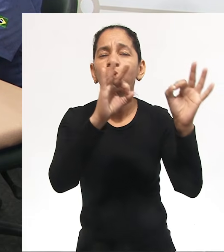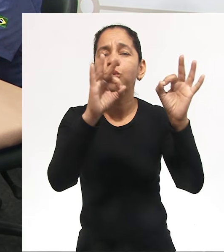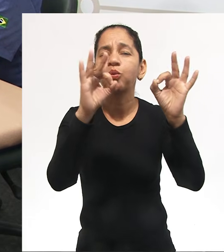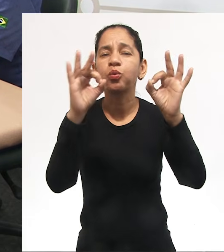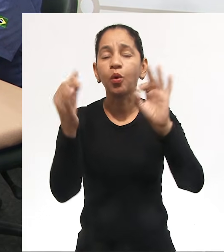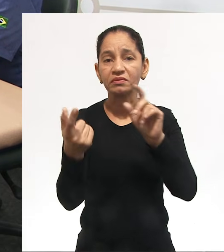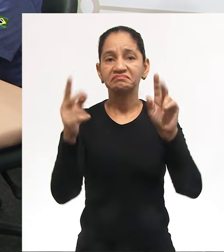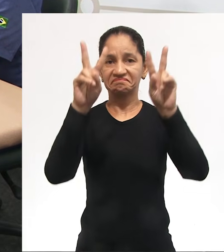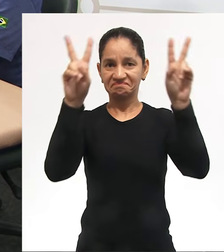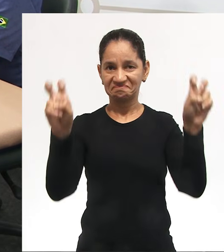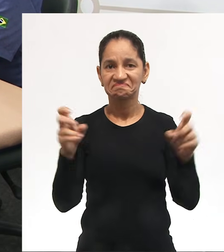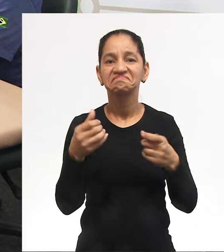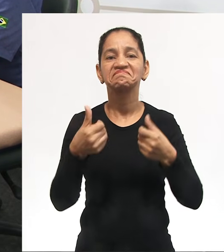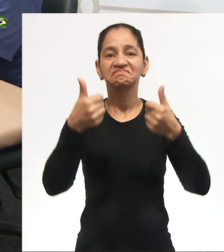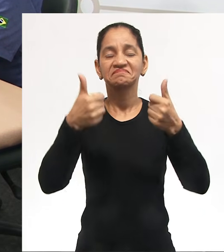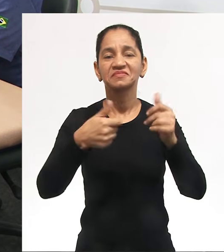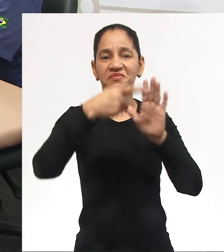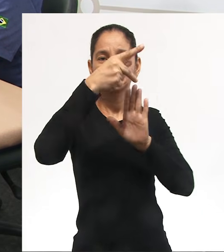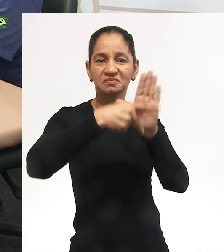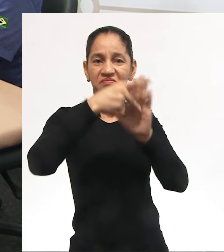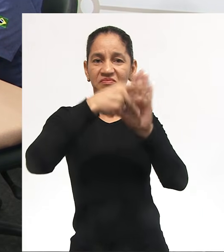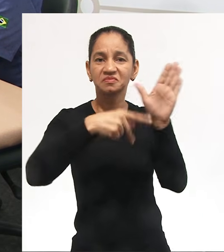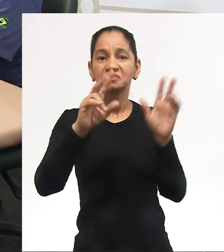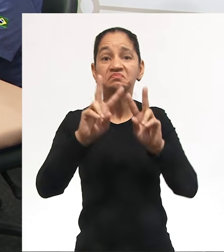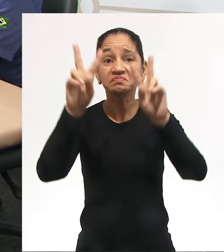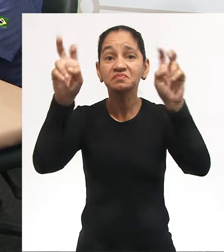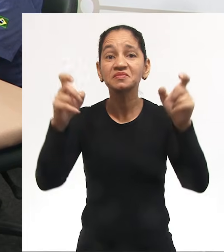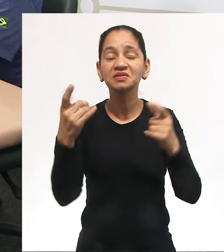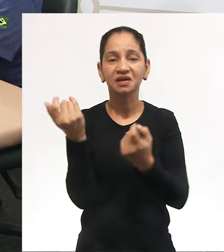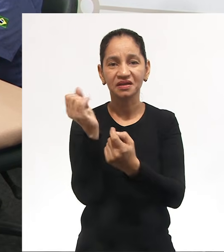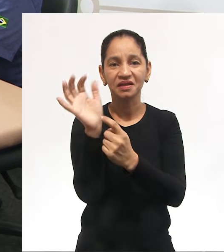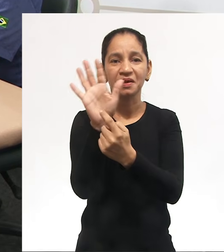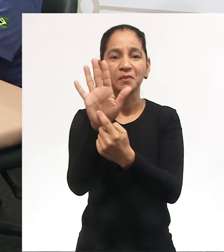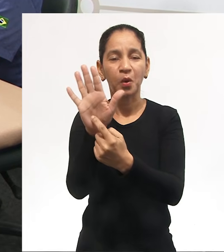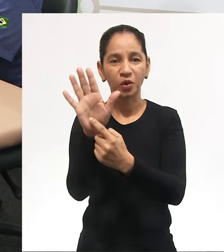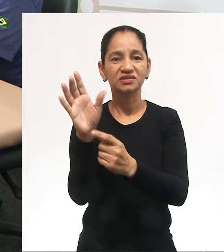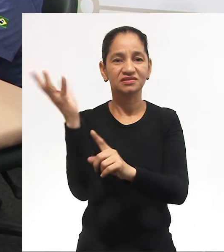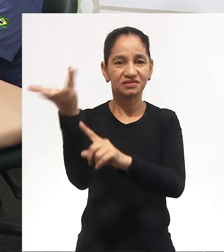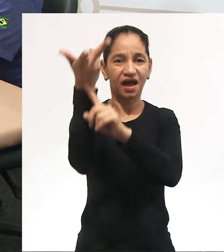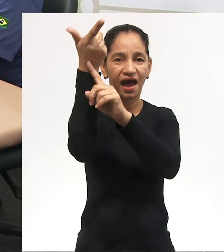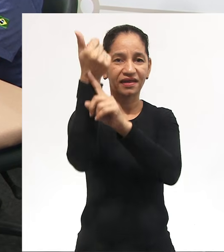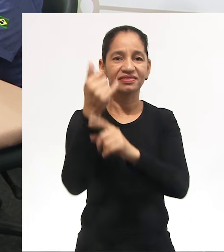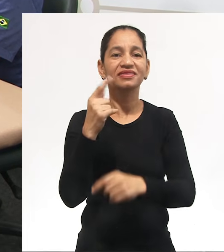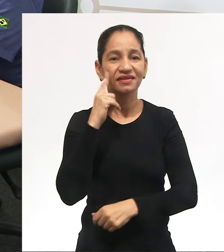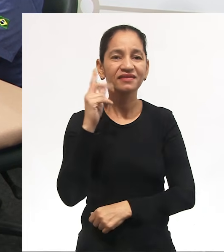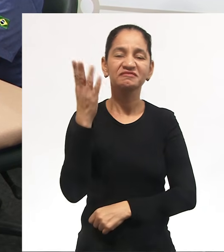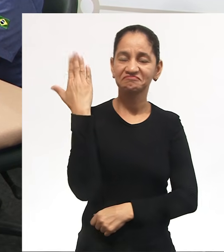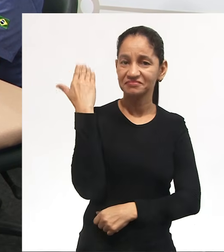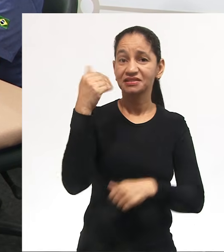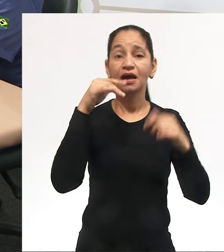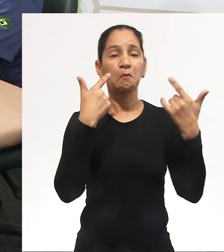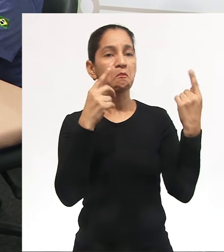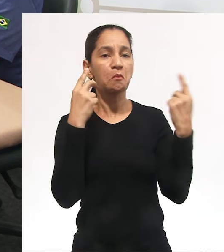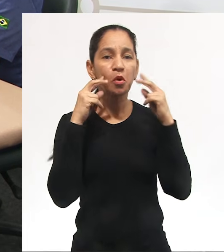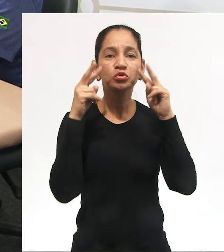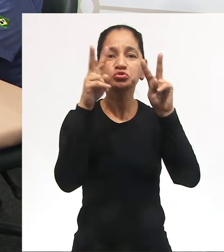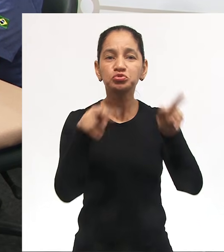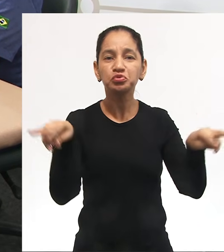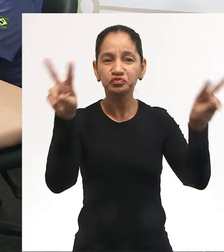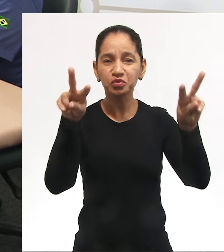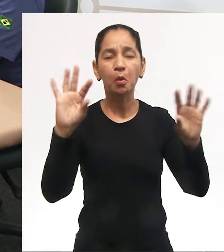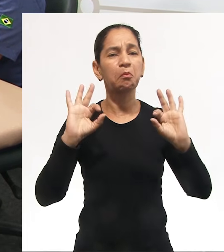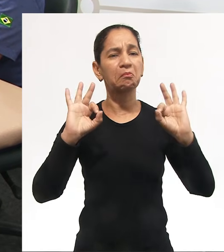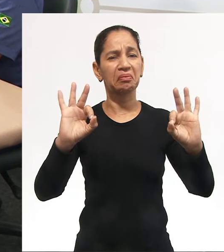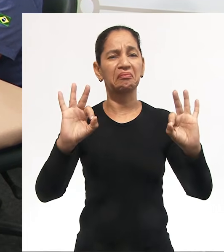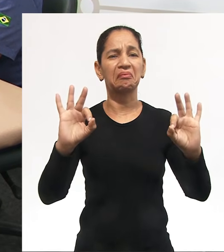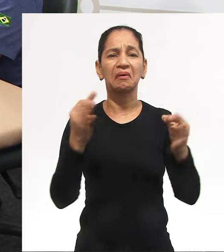que foi feita, destacando as ações do projeto, destacando a exposição, né, das obras de Isso. Mostrando as artes. telas.